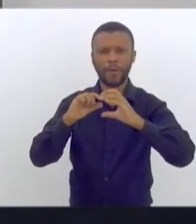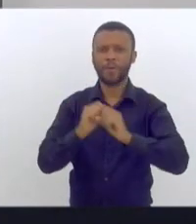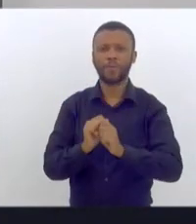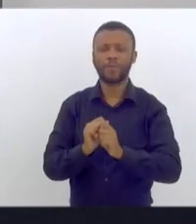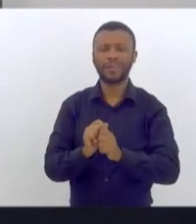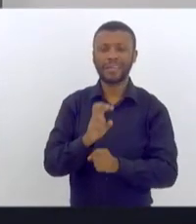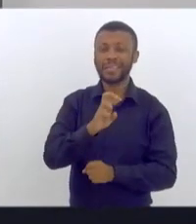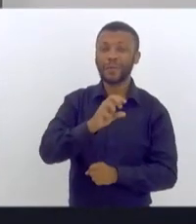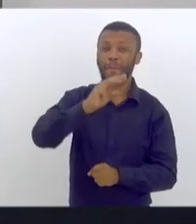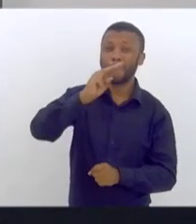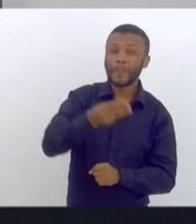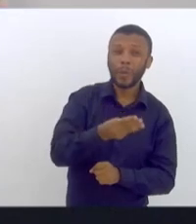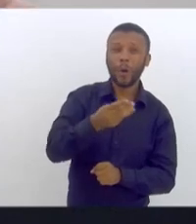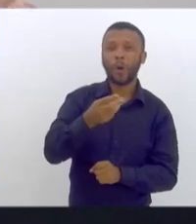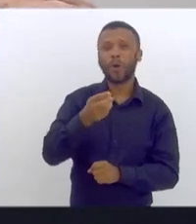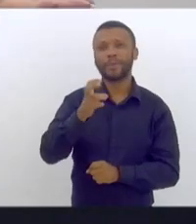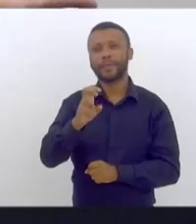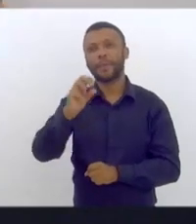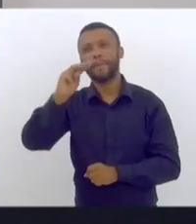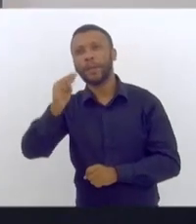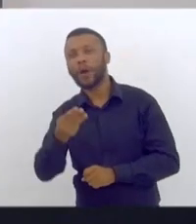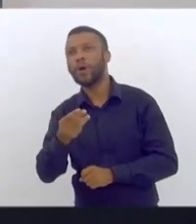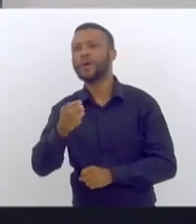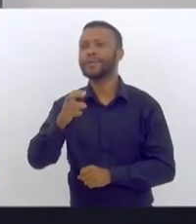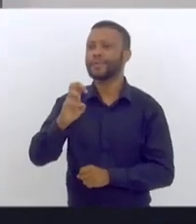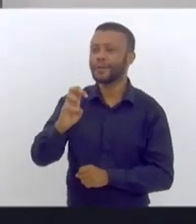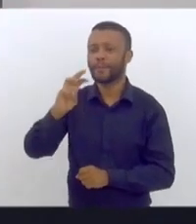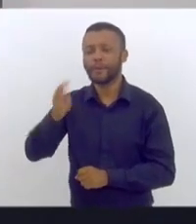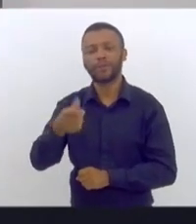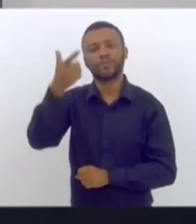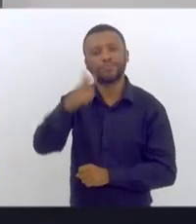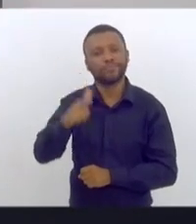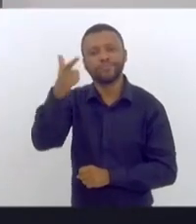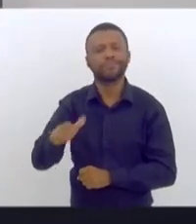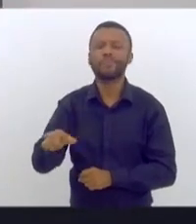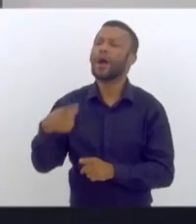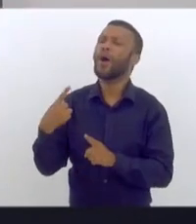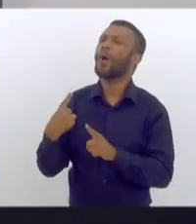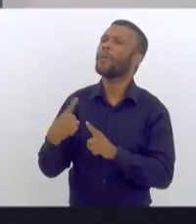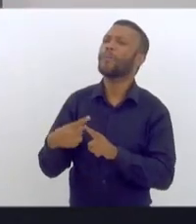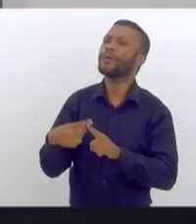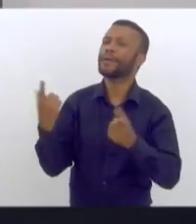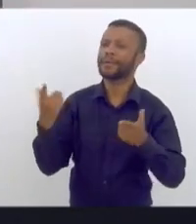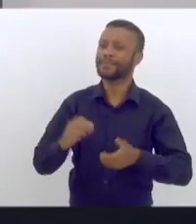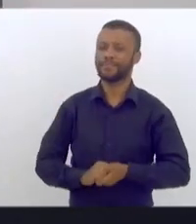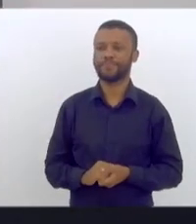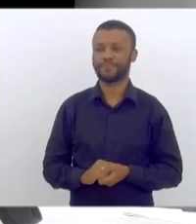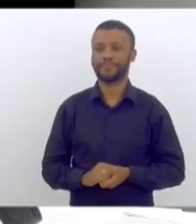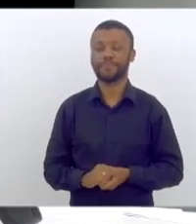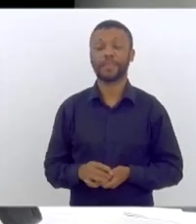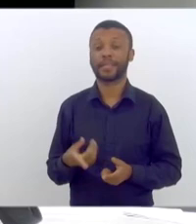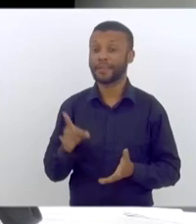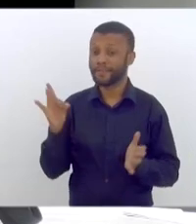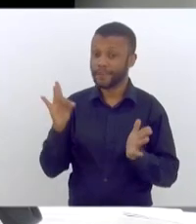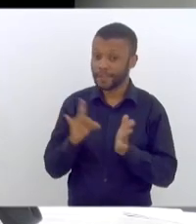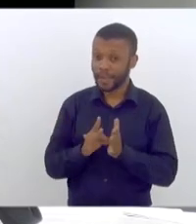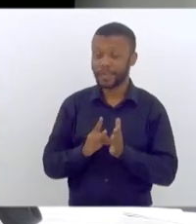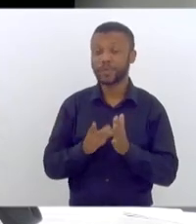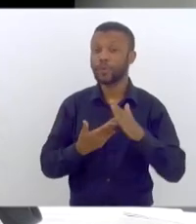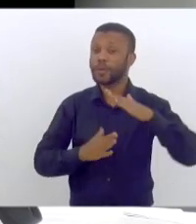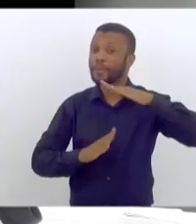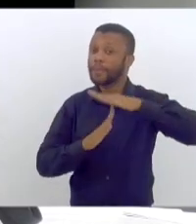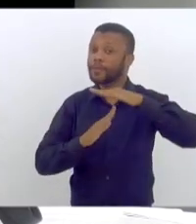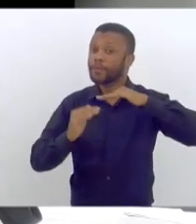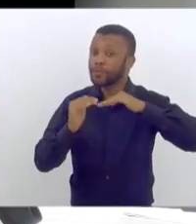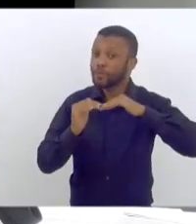um milhão ou é 10 enfim é na verdade o limite superior do fundo ele não é